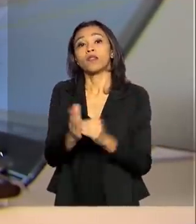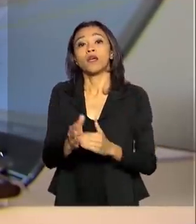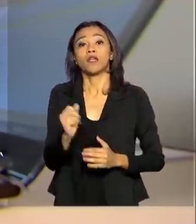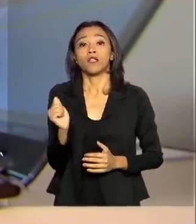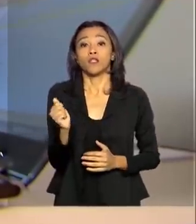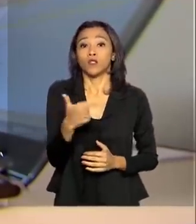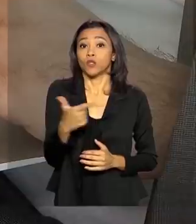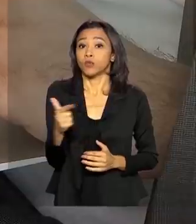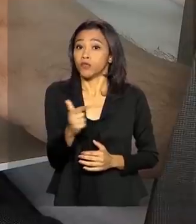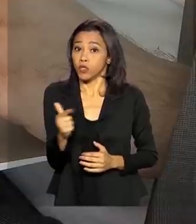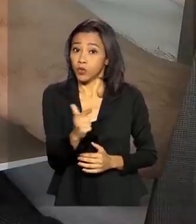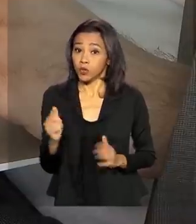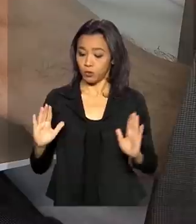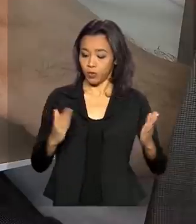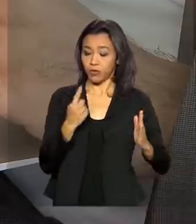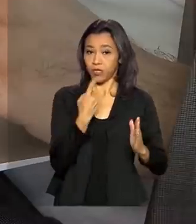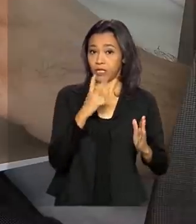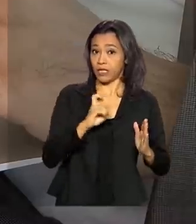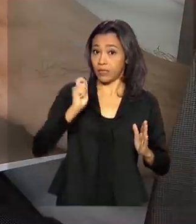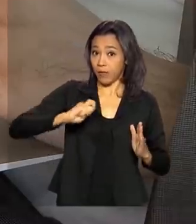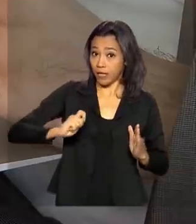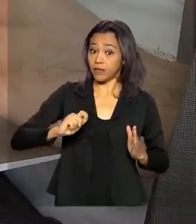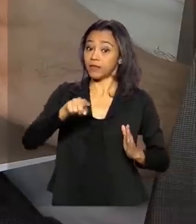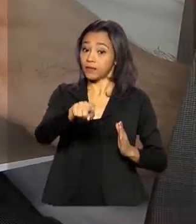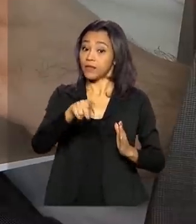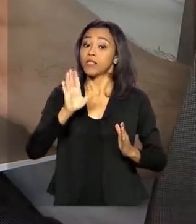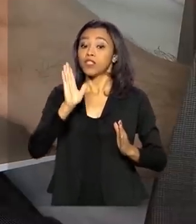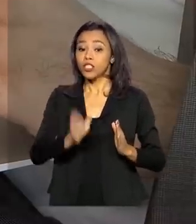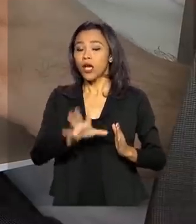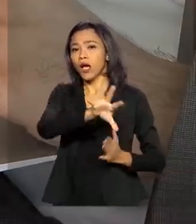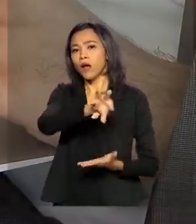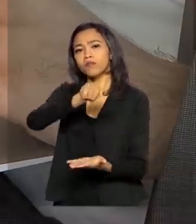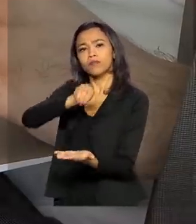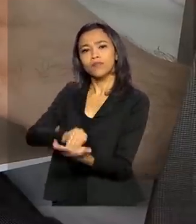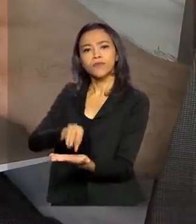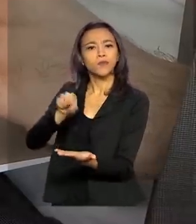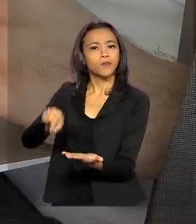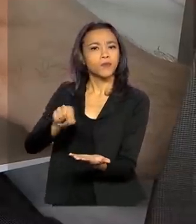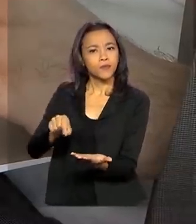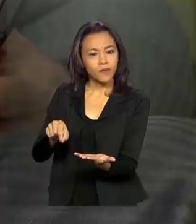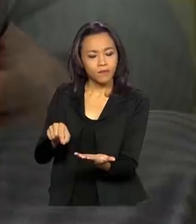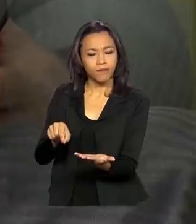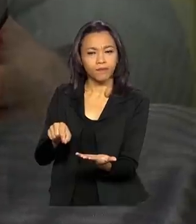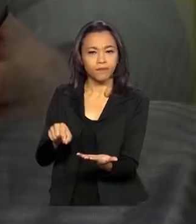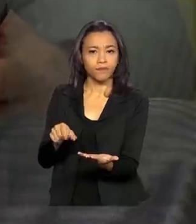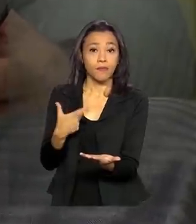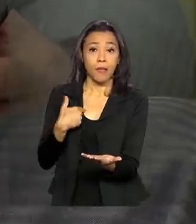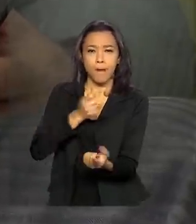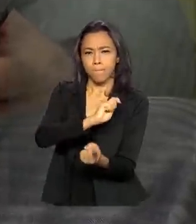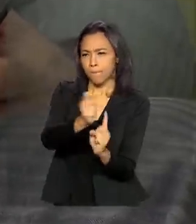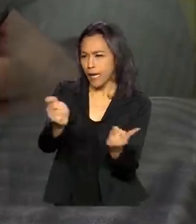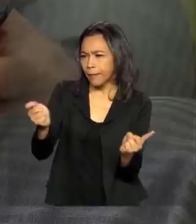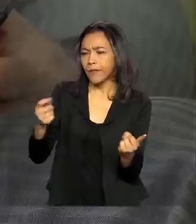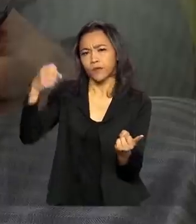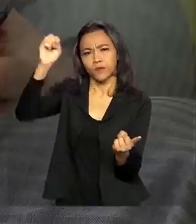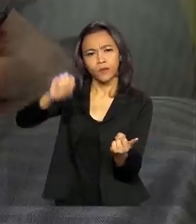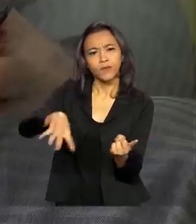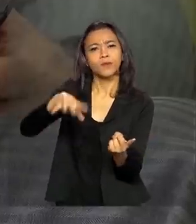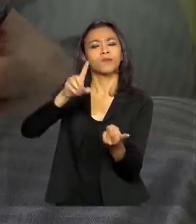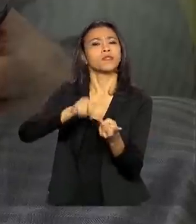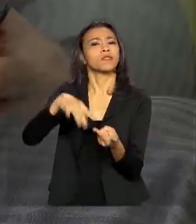Em 15 meses, 630 endereços foram disponibilizados pela internet. Pagamentos de luz,